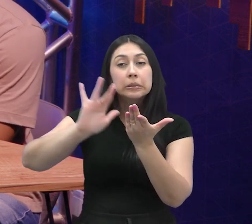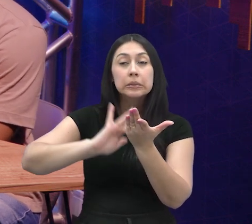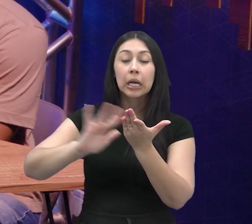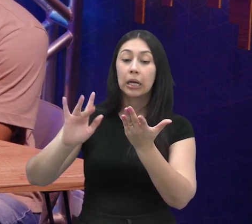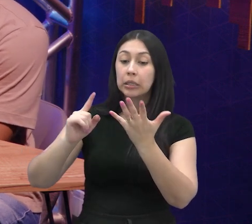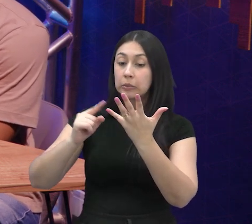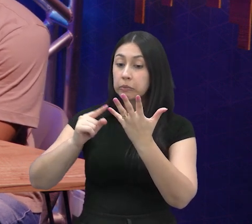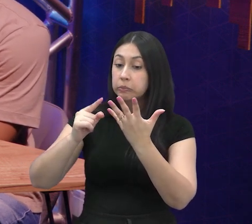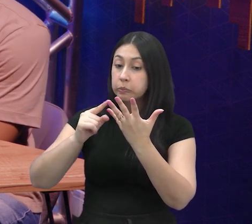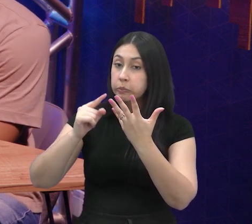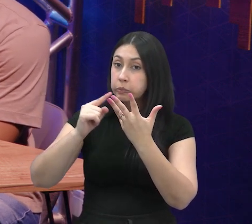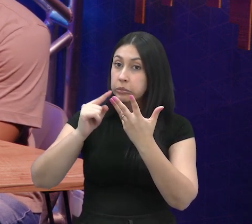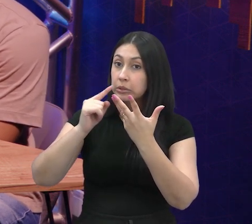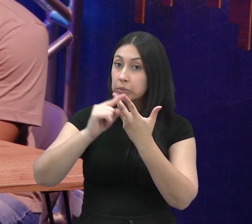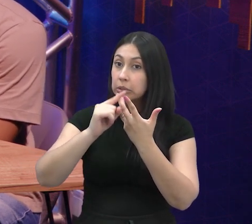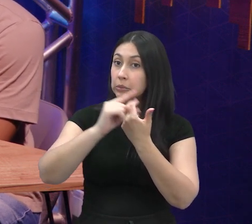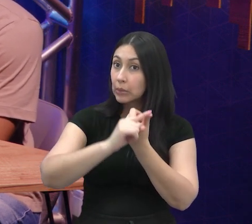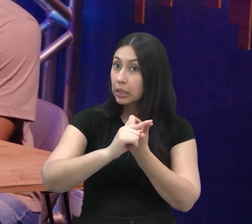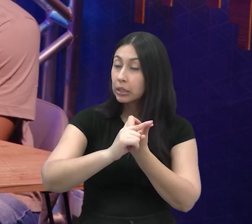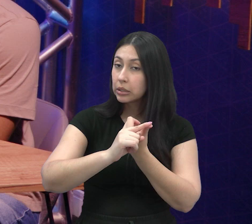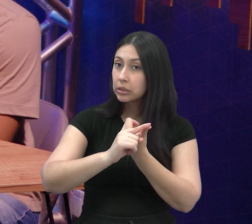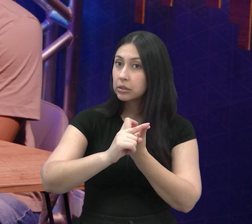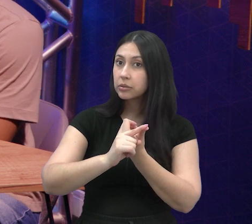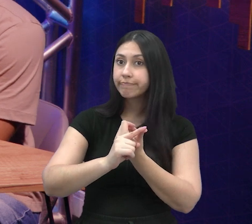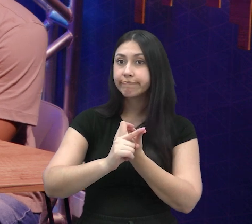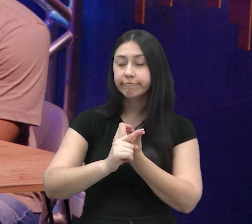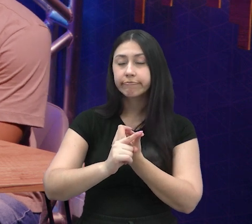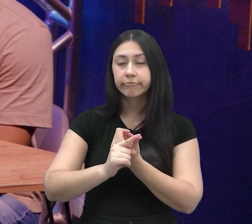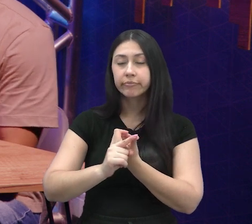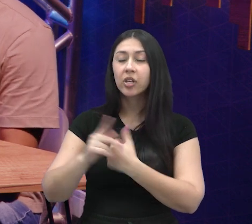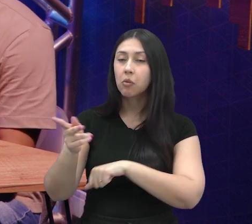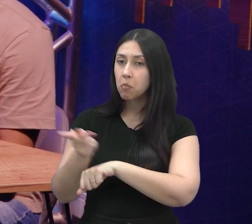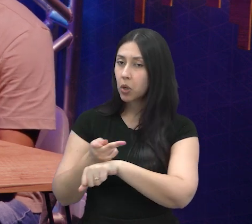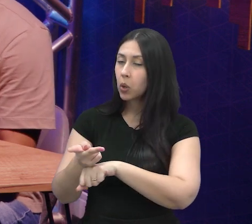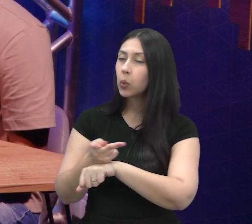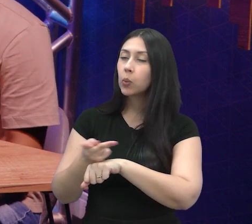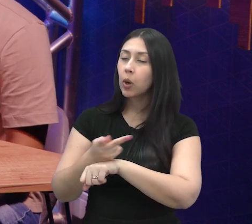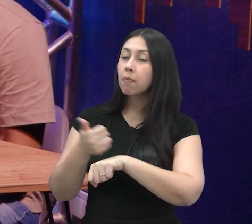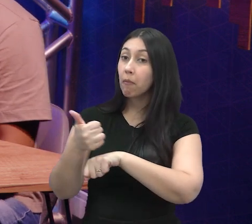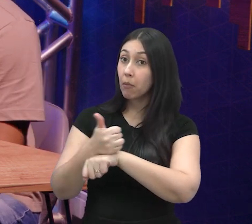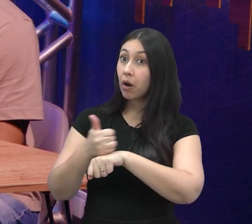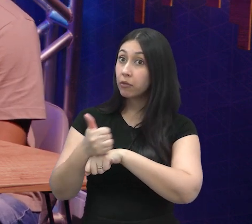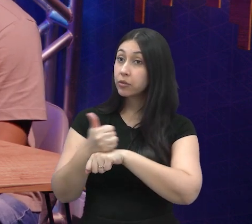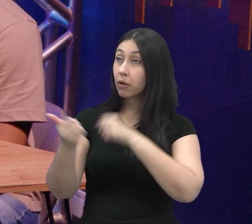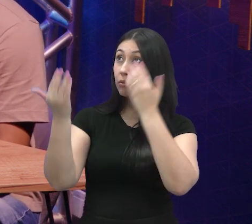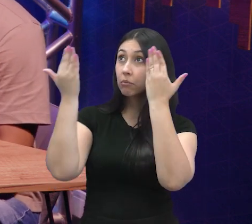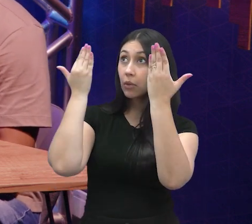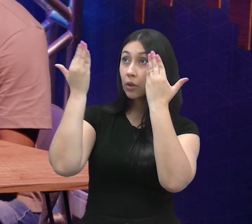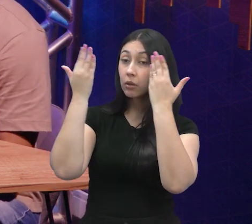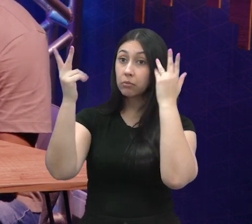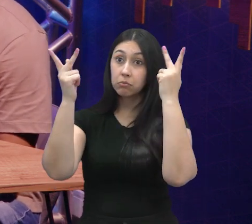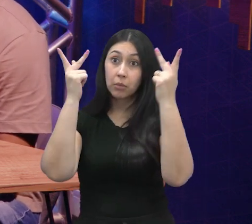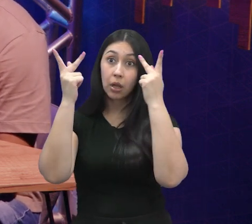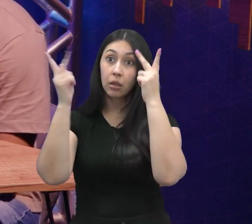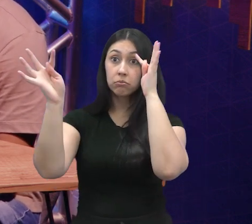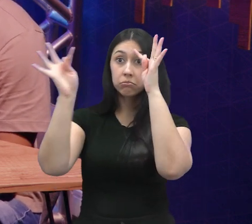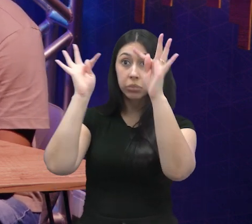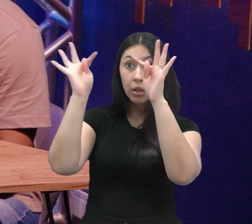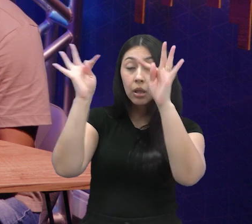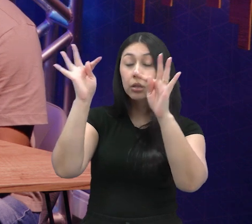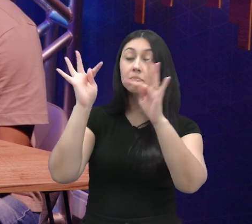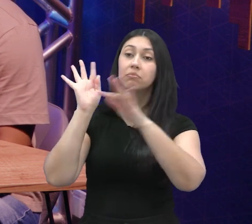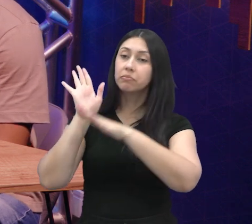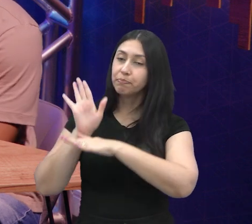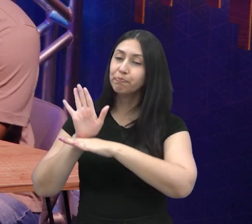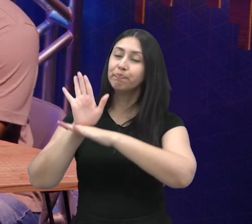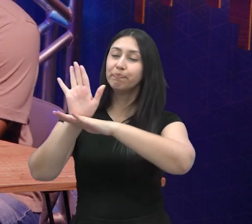algumas desses comportamentos que a Vicky falou, procure um profissional, né? Ele vai te ajudar com